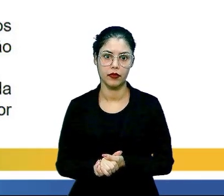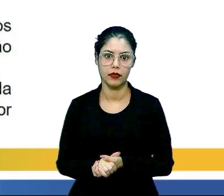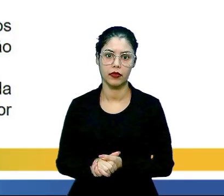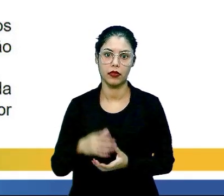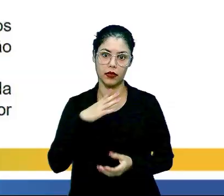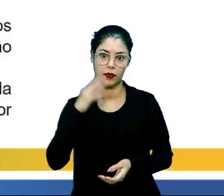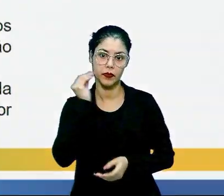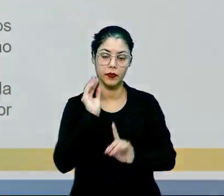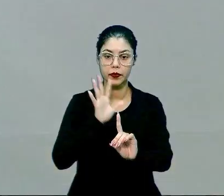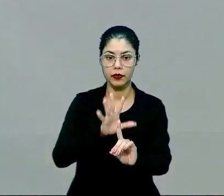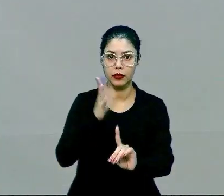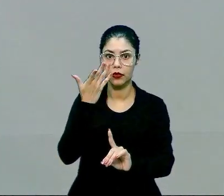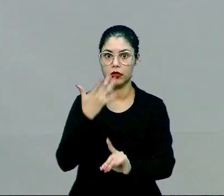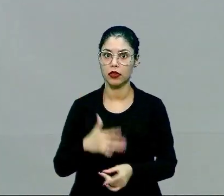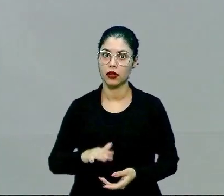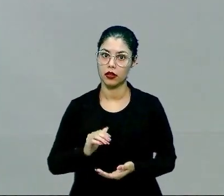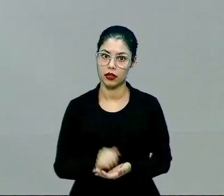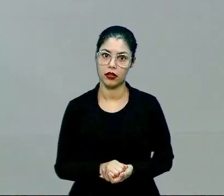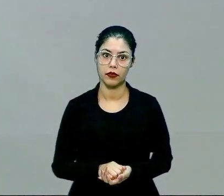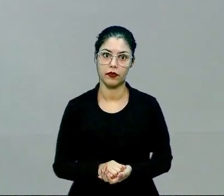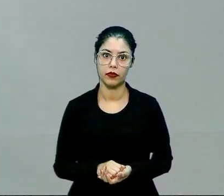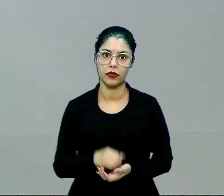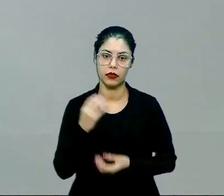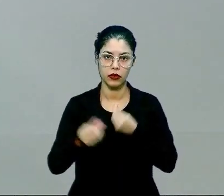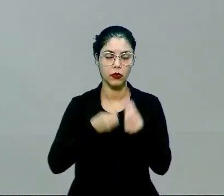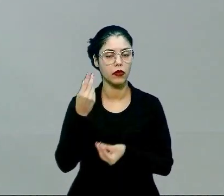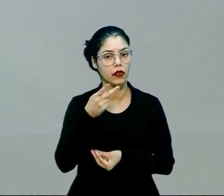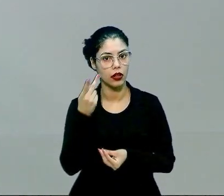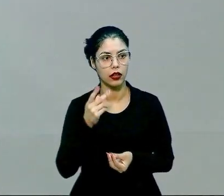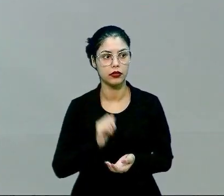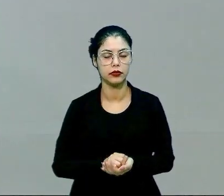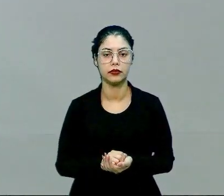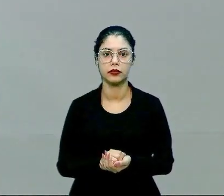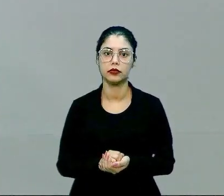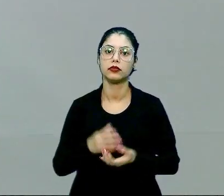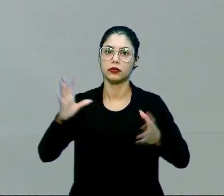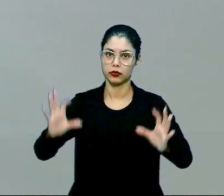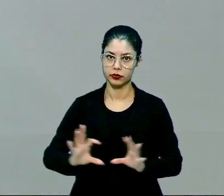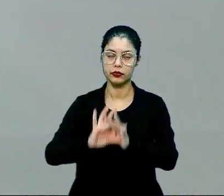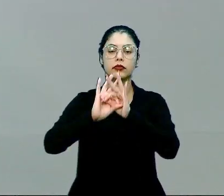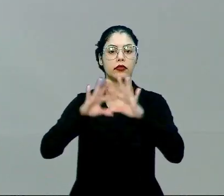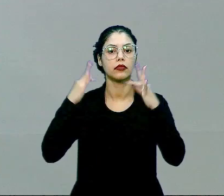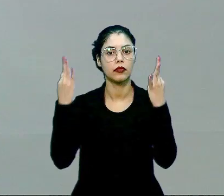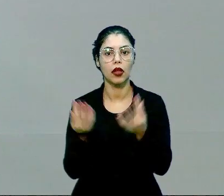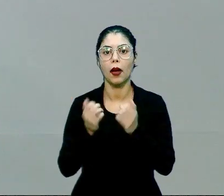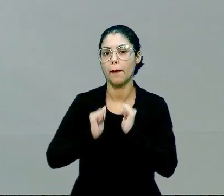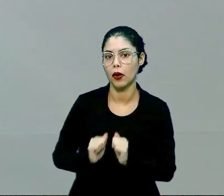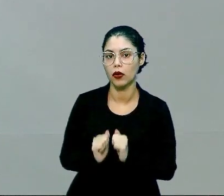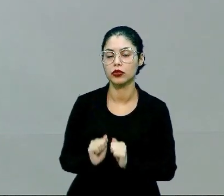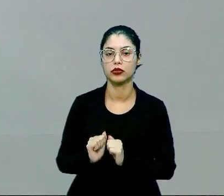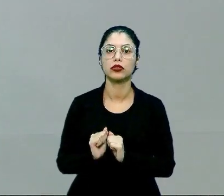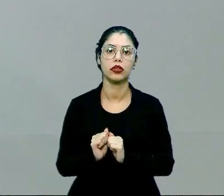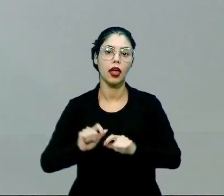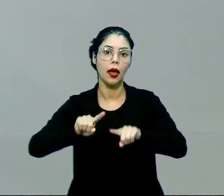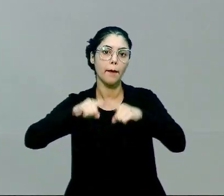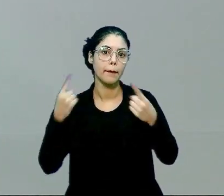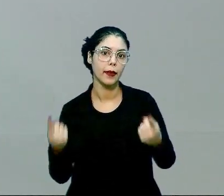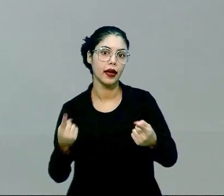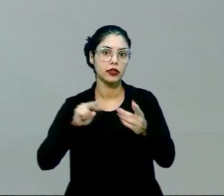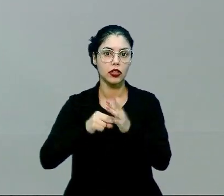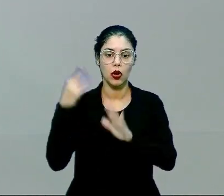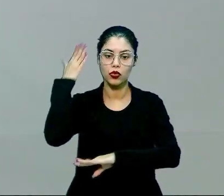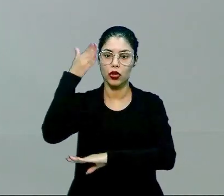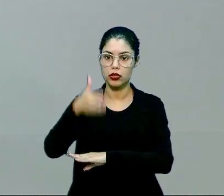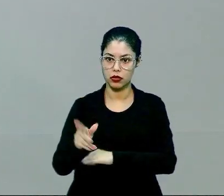Que tende a influenciar as crianças. Sim, como eu mencionei, as relações familiares elas podem afetar, mas isso não